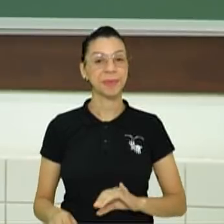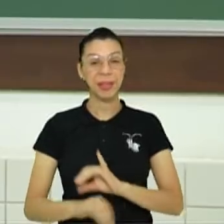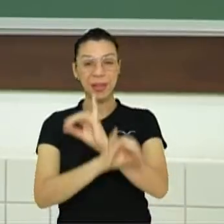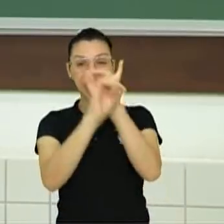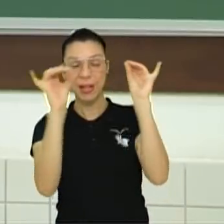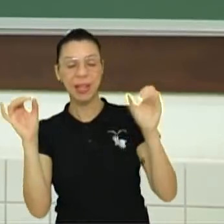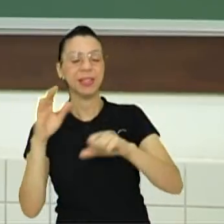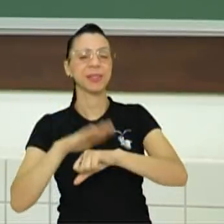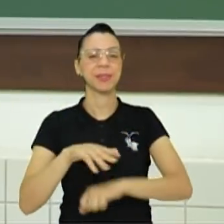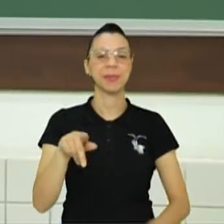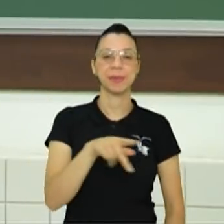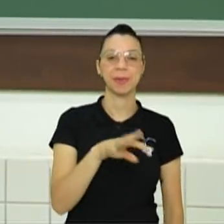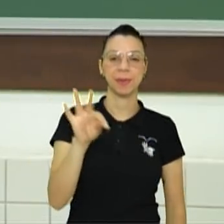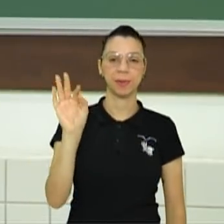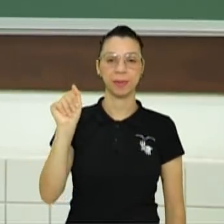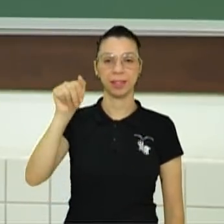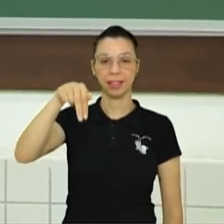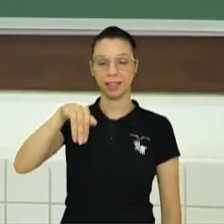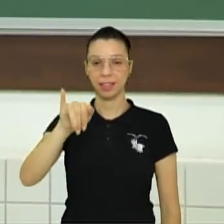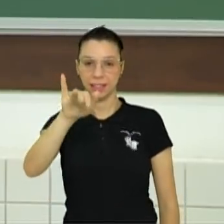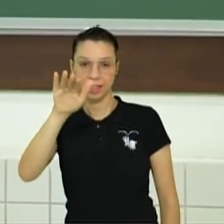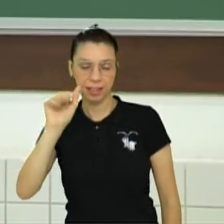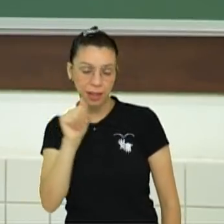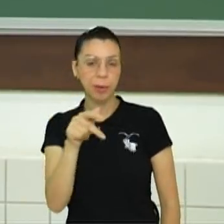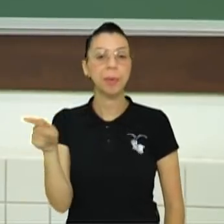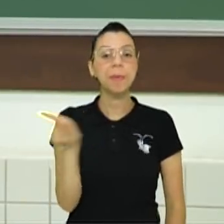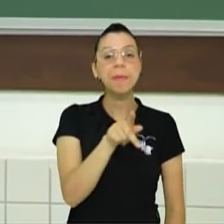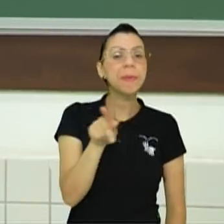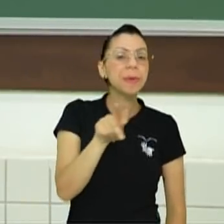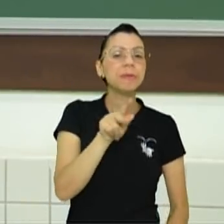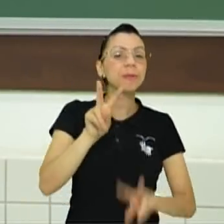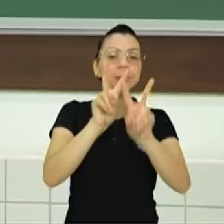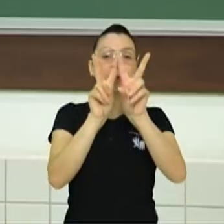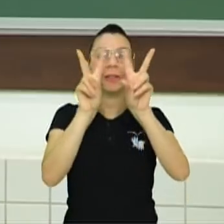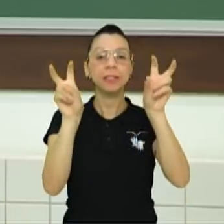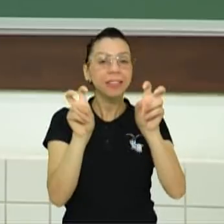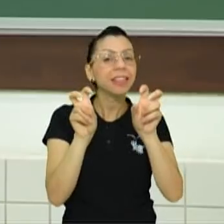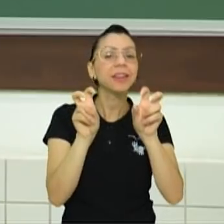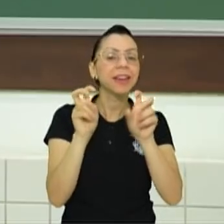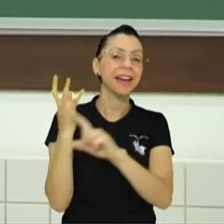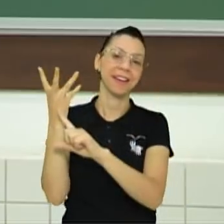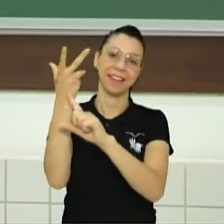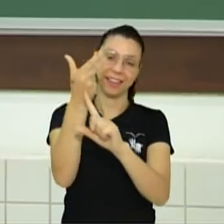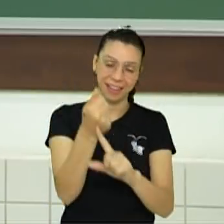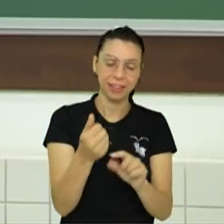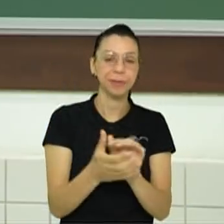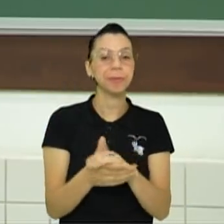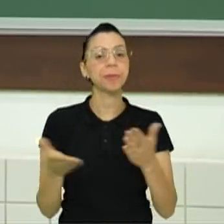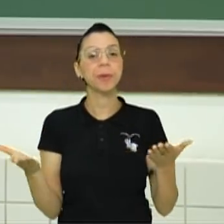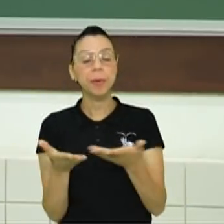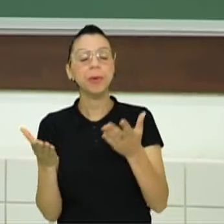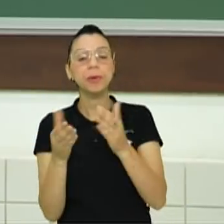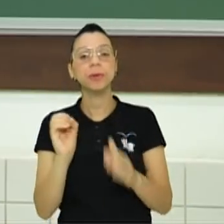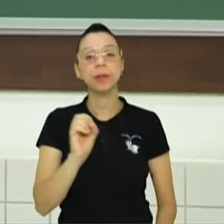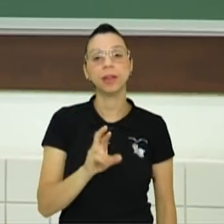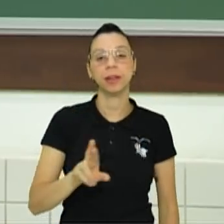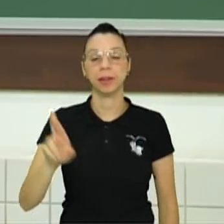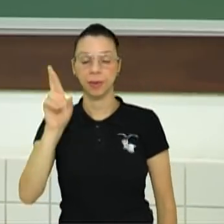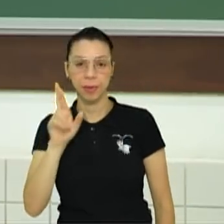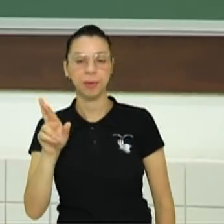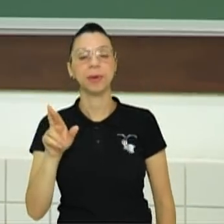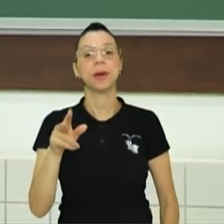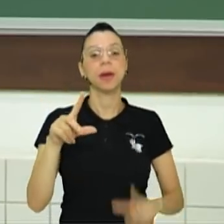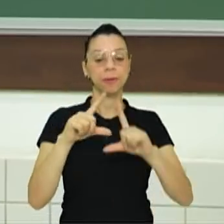Olá, eu sou a professora Tânia Regina Rossi, professora de artes. Vamos trabalhar a parte oriental, Japão,